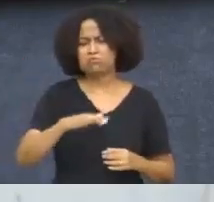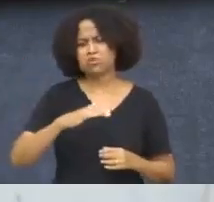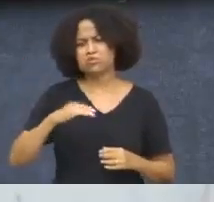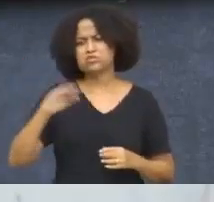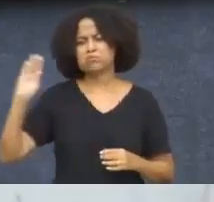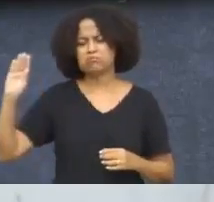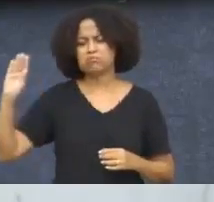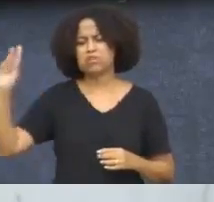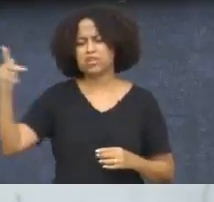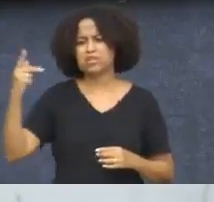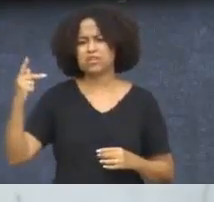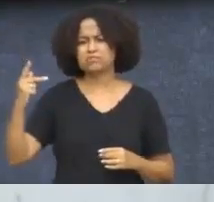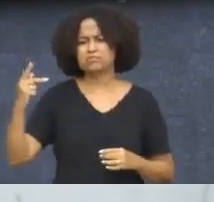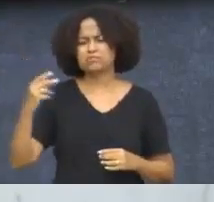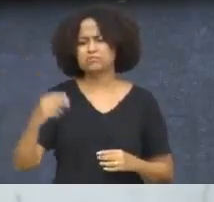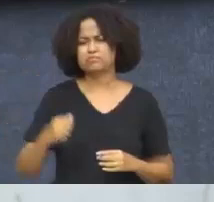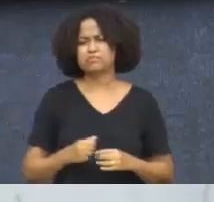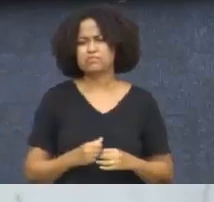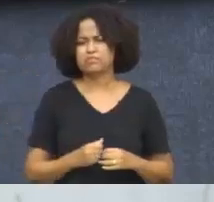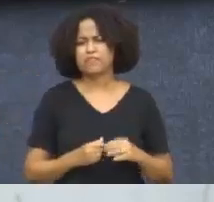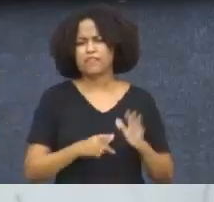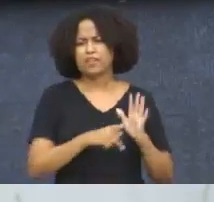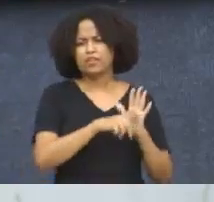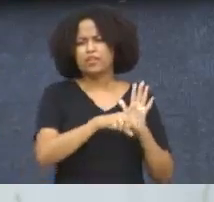providências. Projeto de lei número